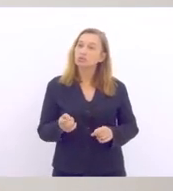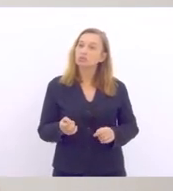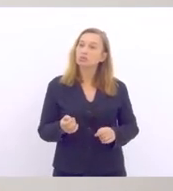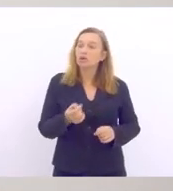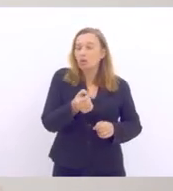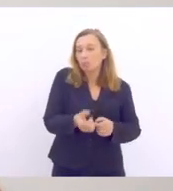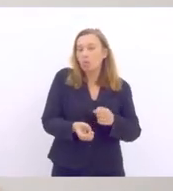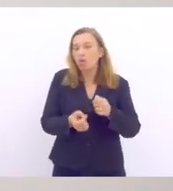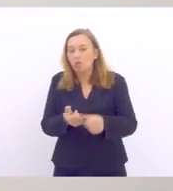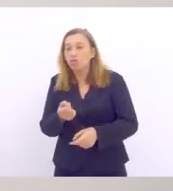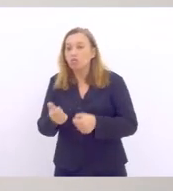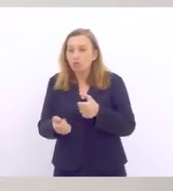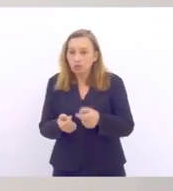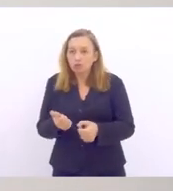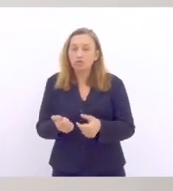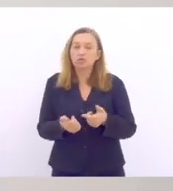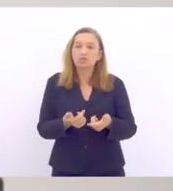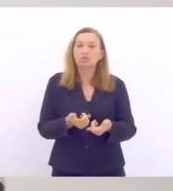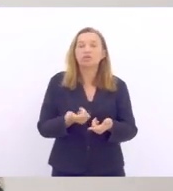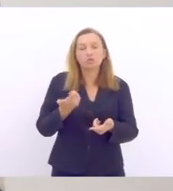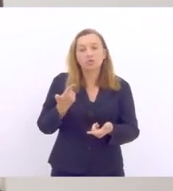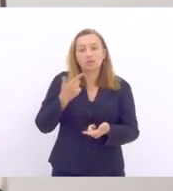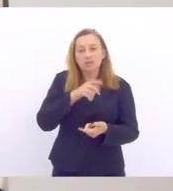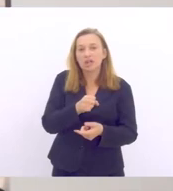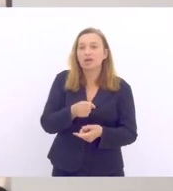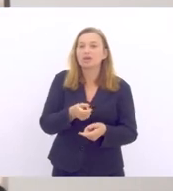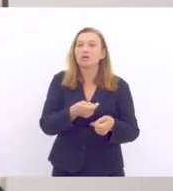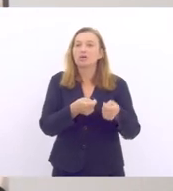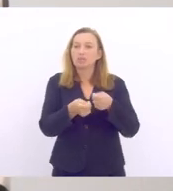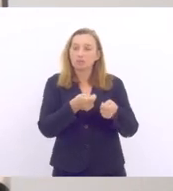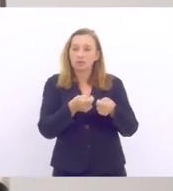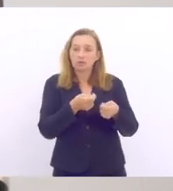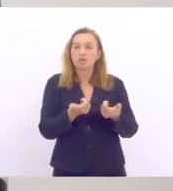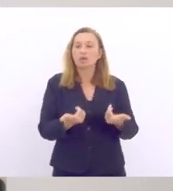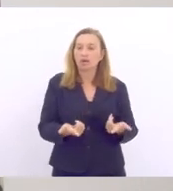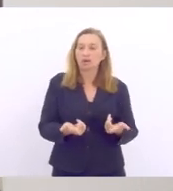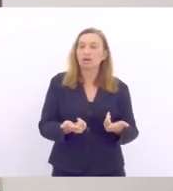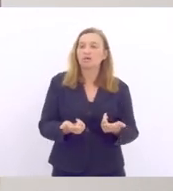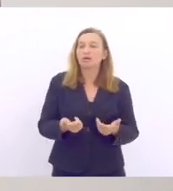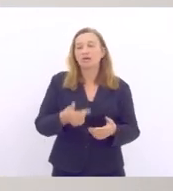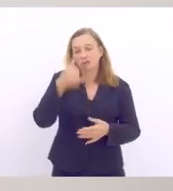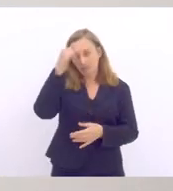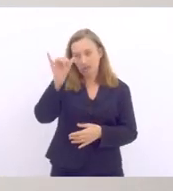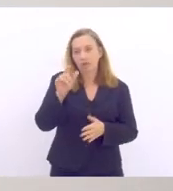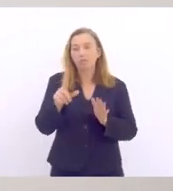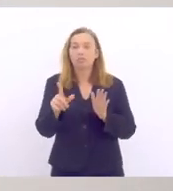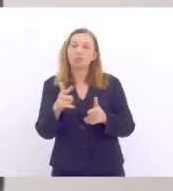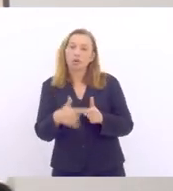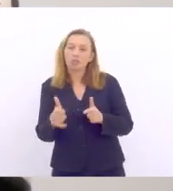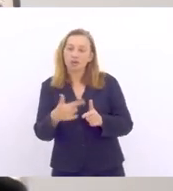instrumentos que a gente ainda consegue manter, né, essa identificação para evitar qualquer problema,